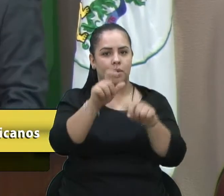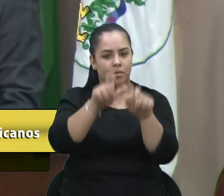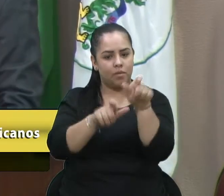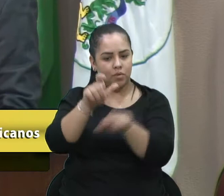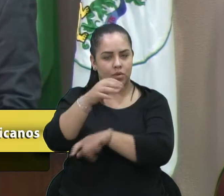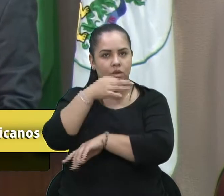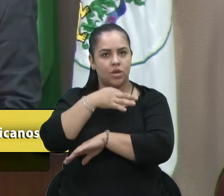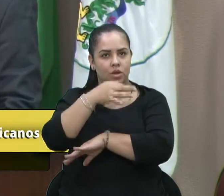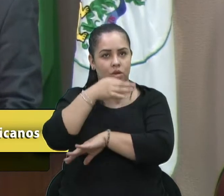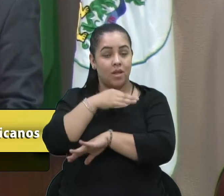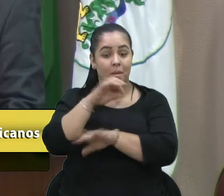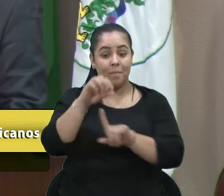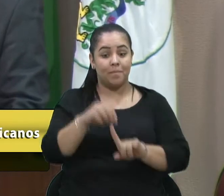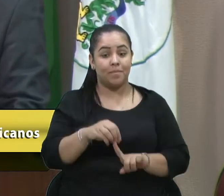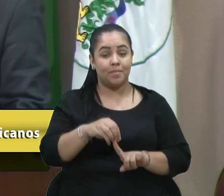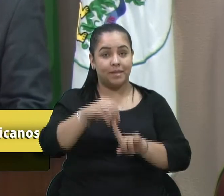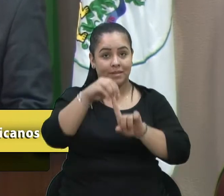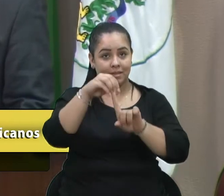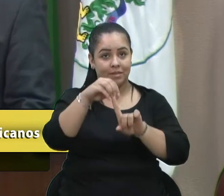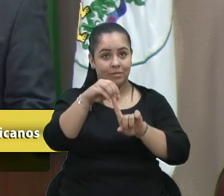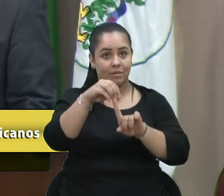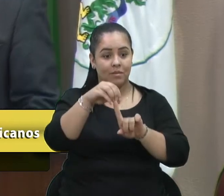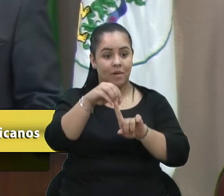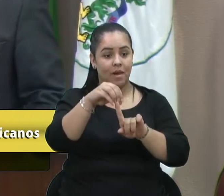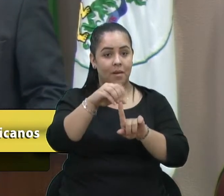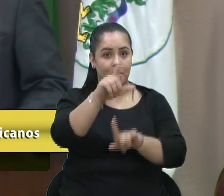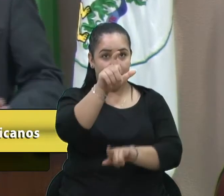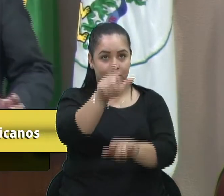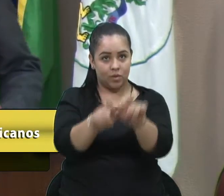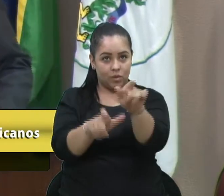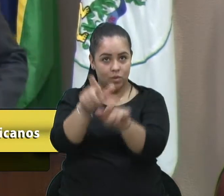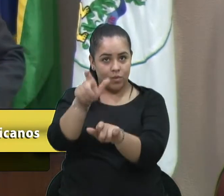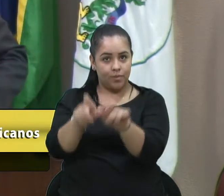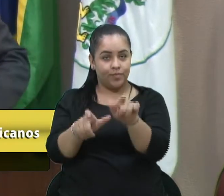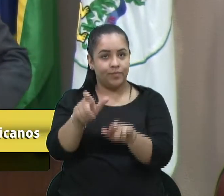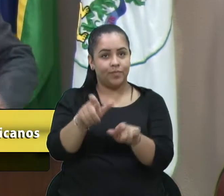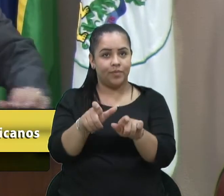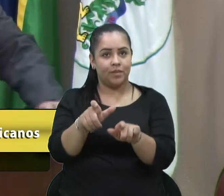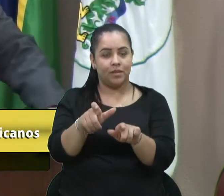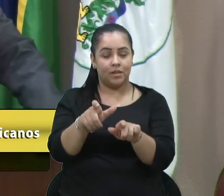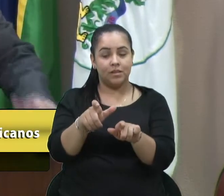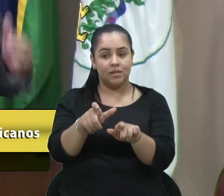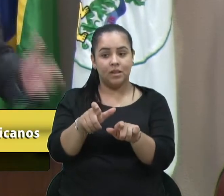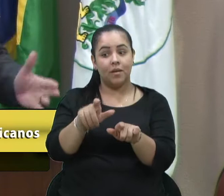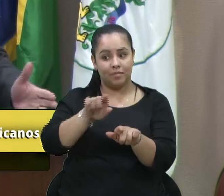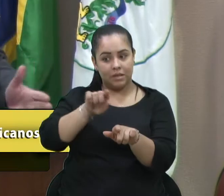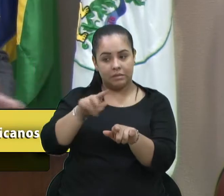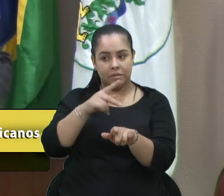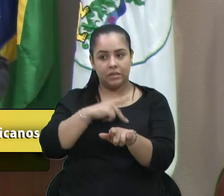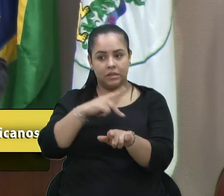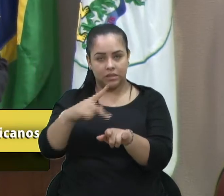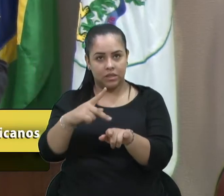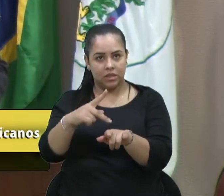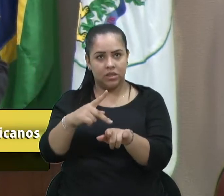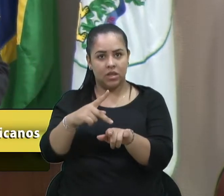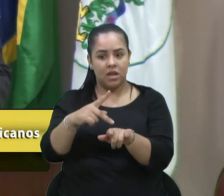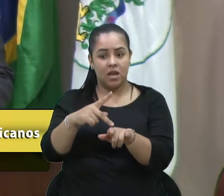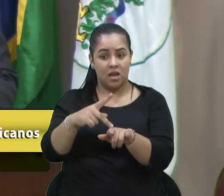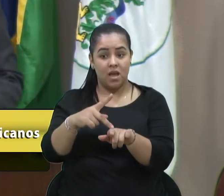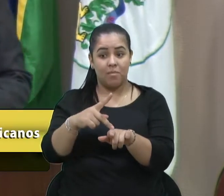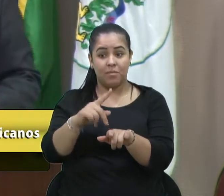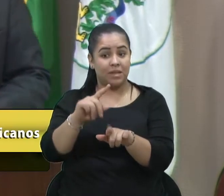Sul, principalmente para aquelas que fazem, senhor presidente, a utilização do transporte